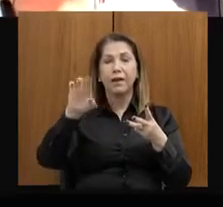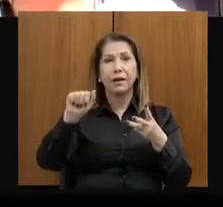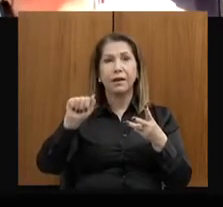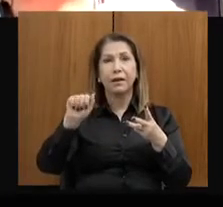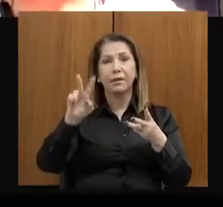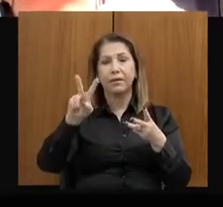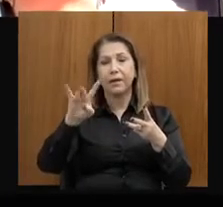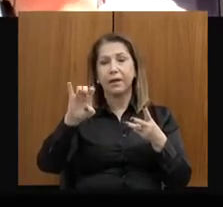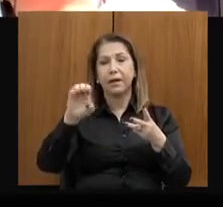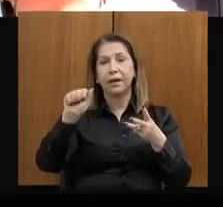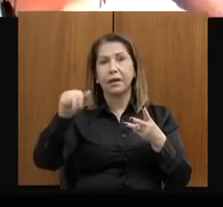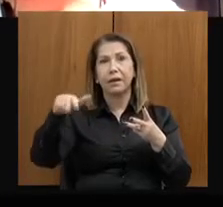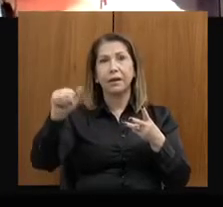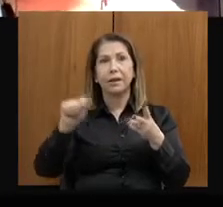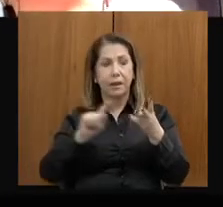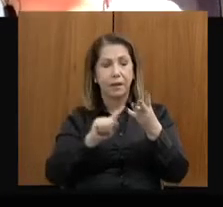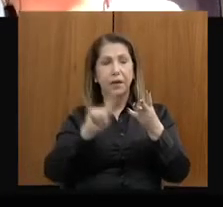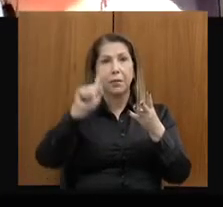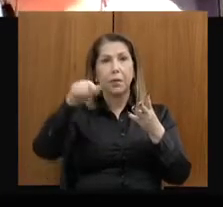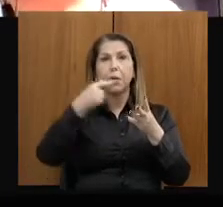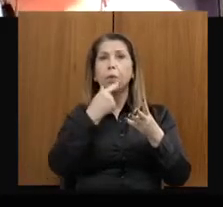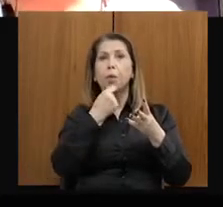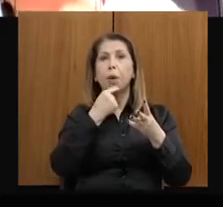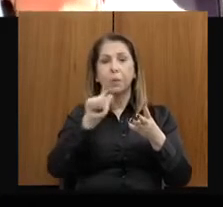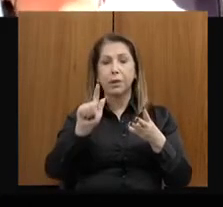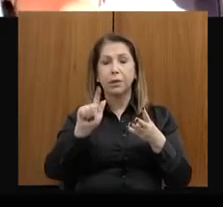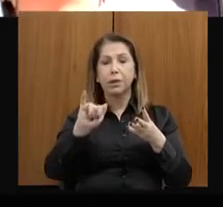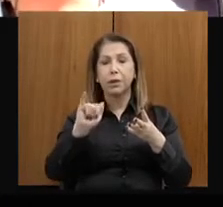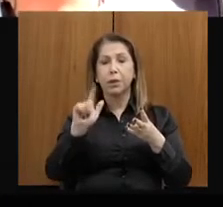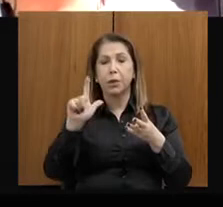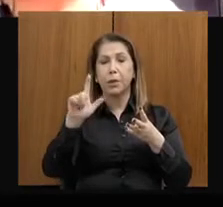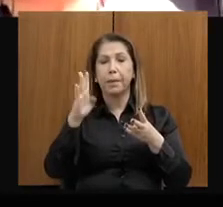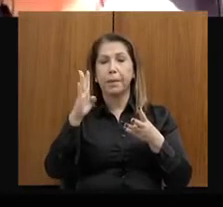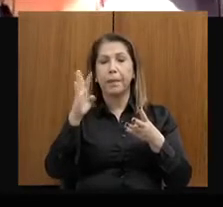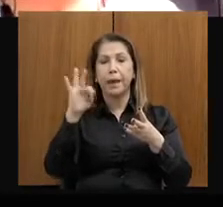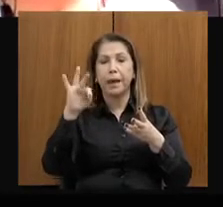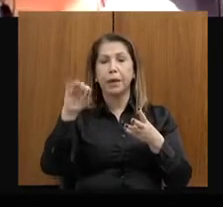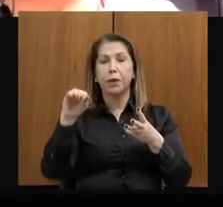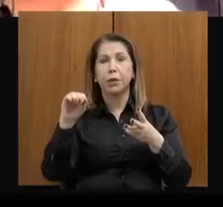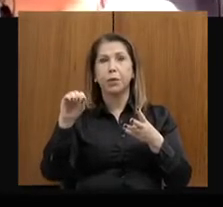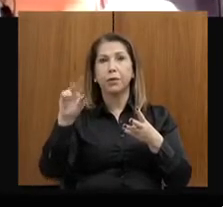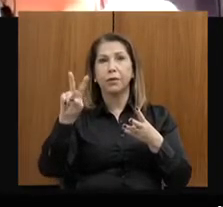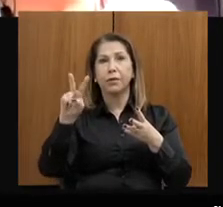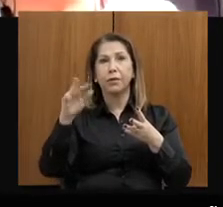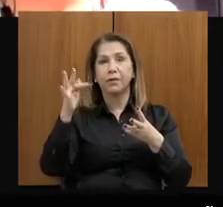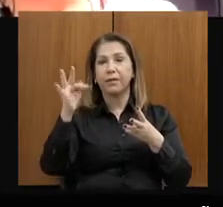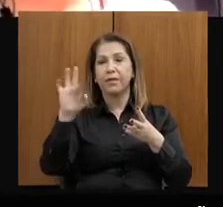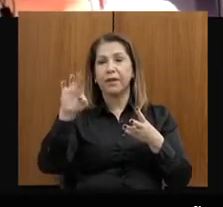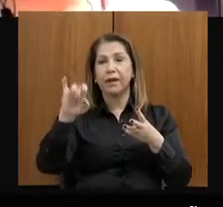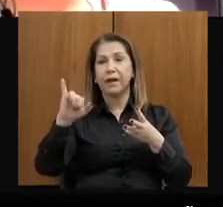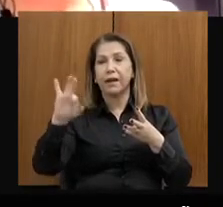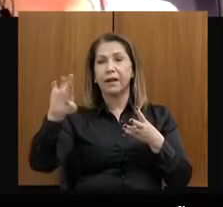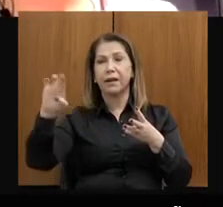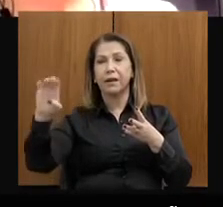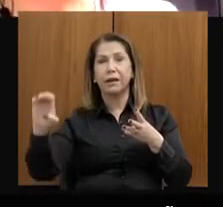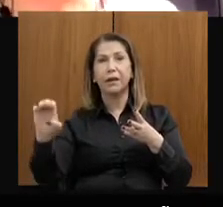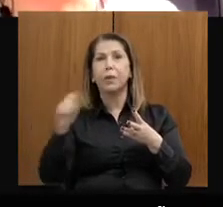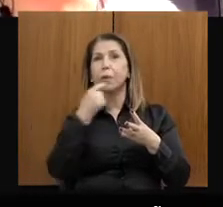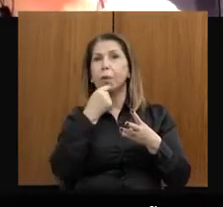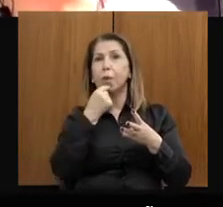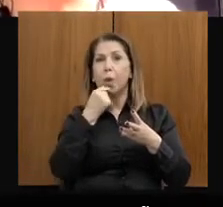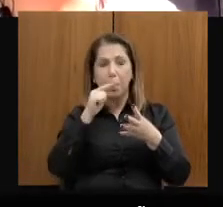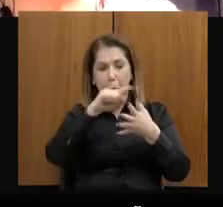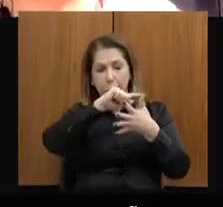a depois do Sul E aí muitos outros intelectuais desse período que são